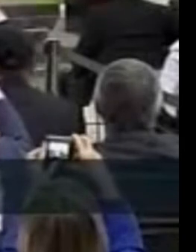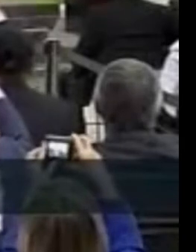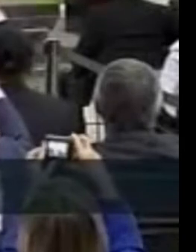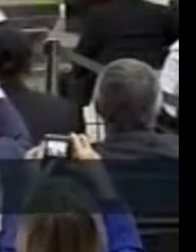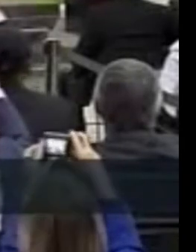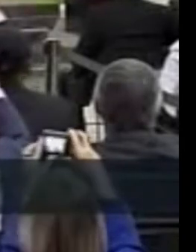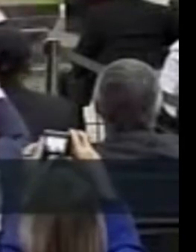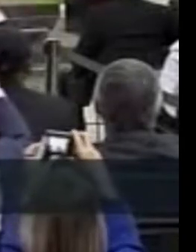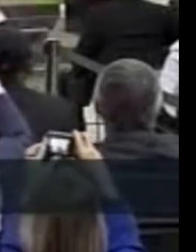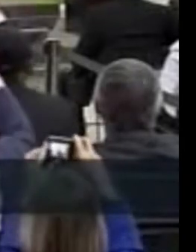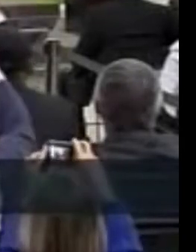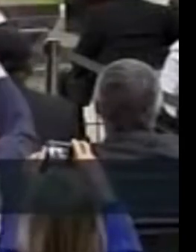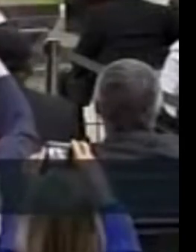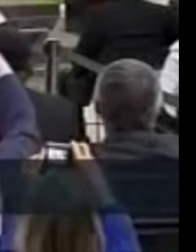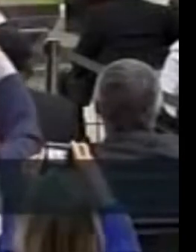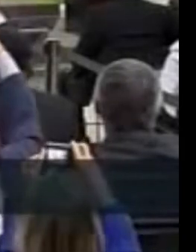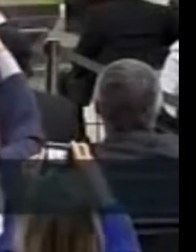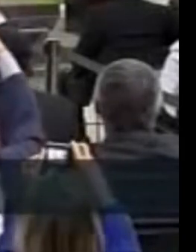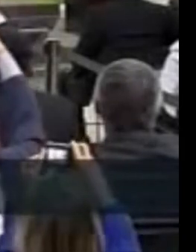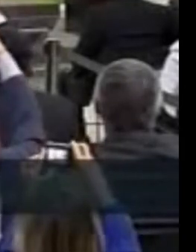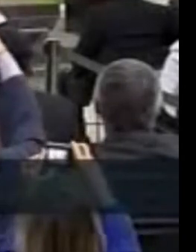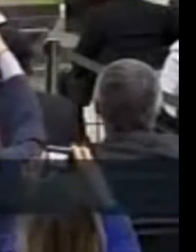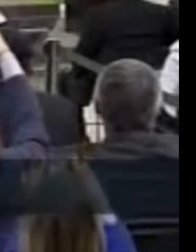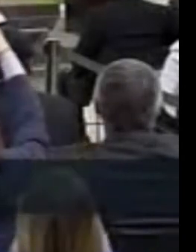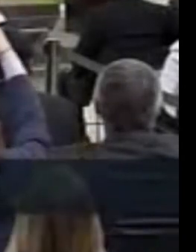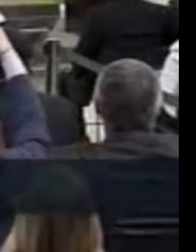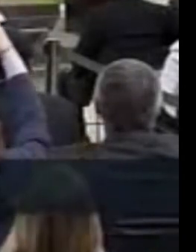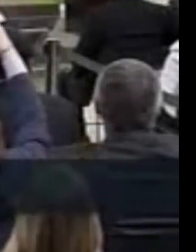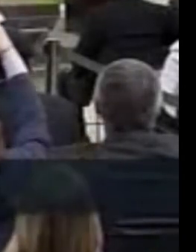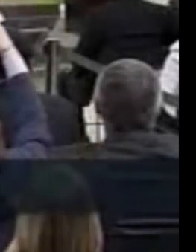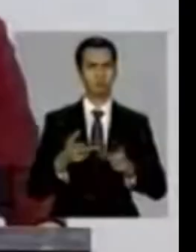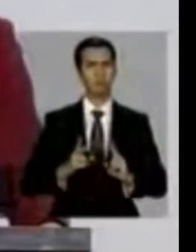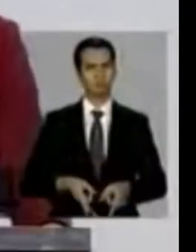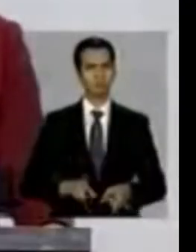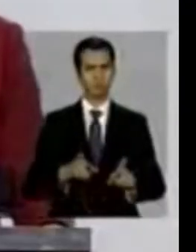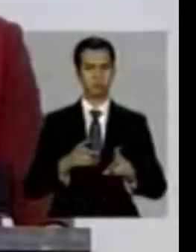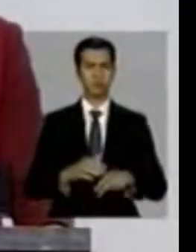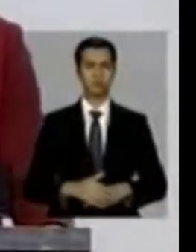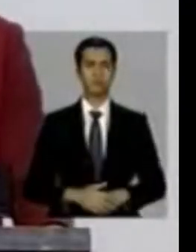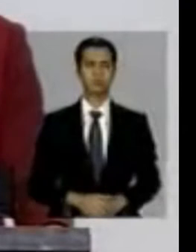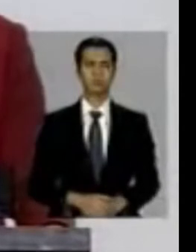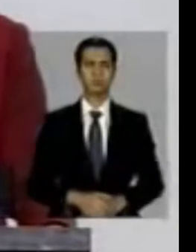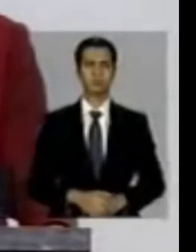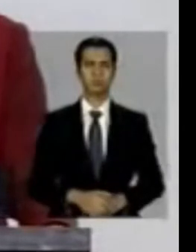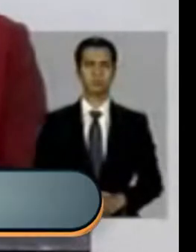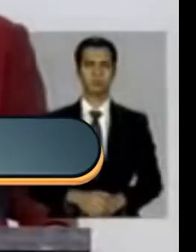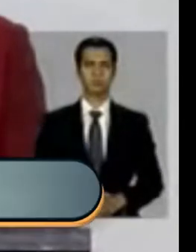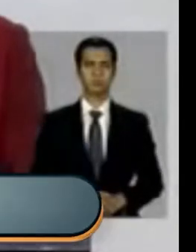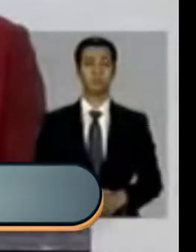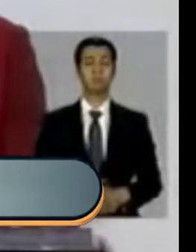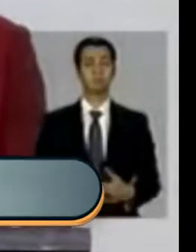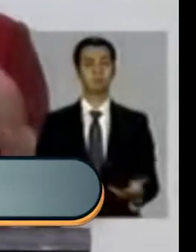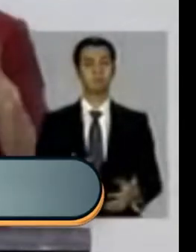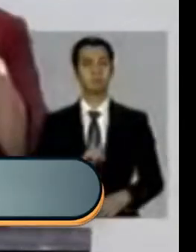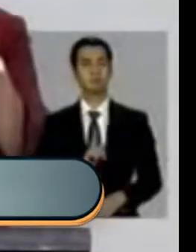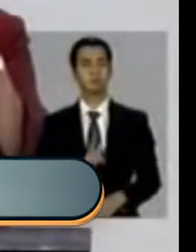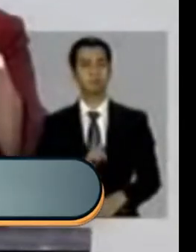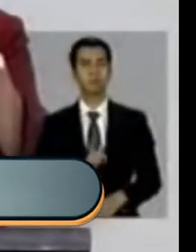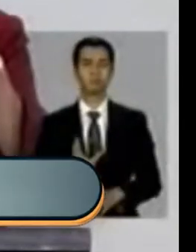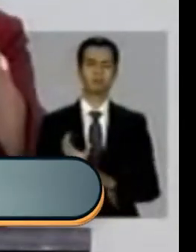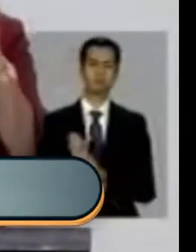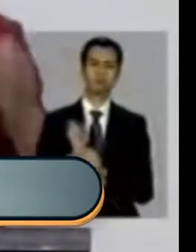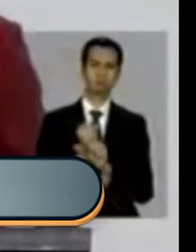última terça-feira, dia 16, no Palácio do Planalto, em Brasília. Os números falam por si.